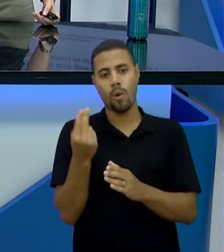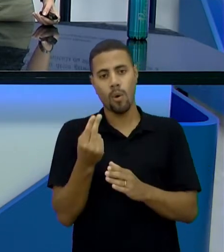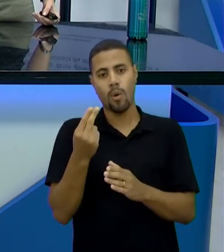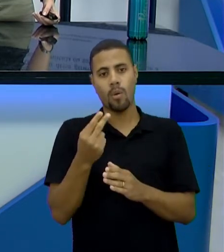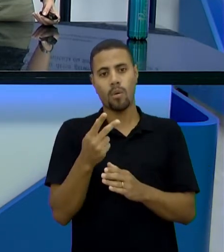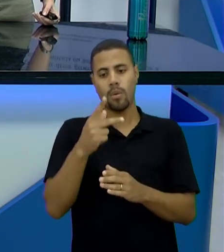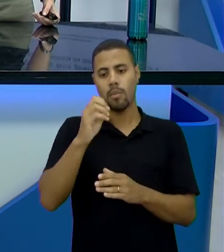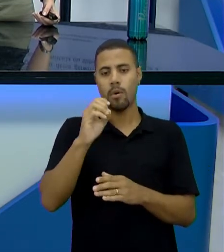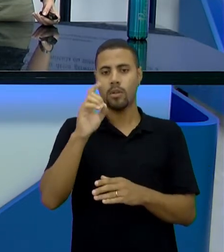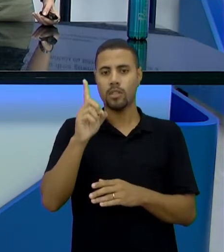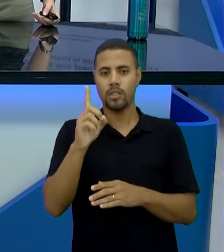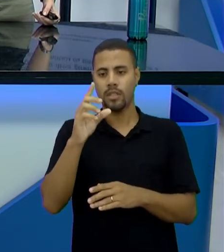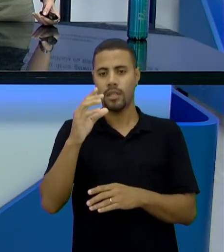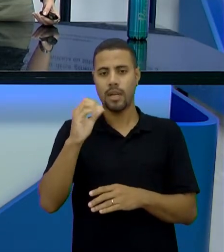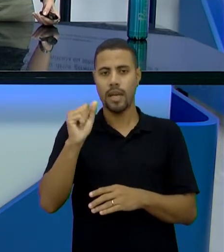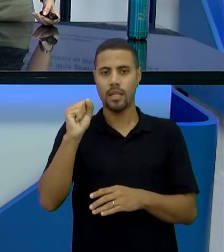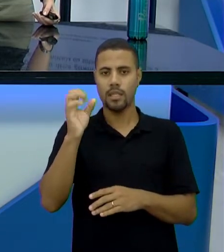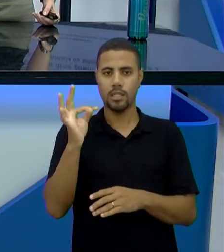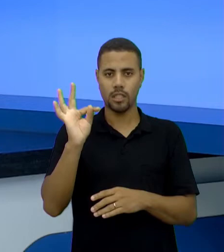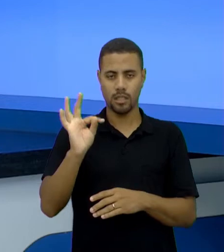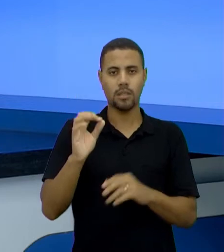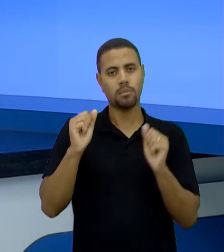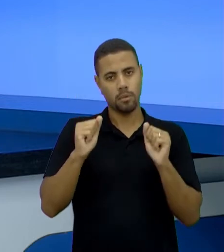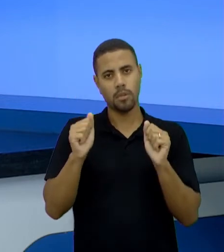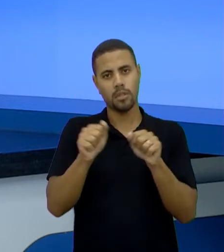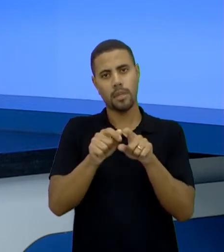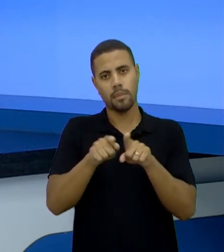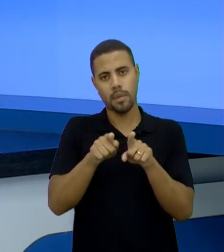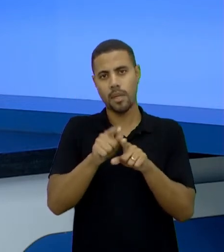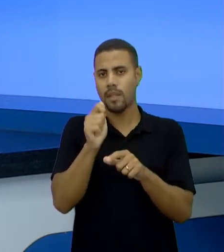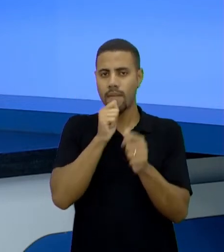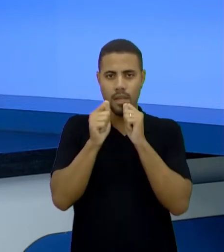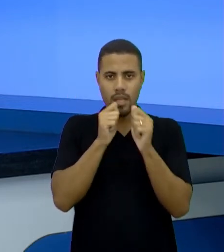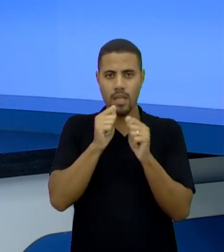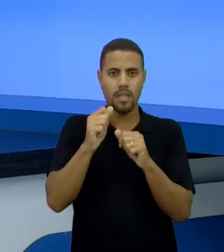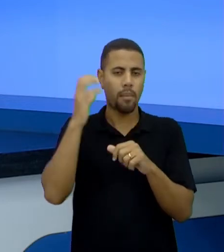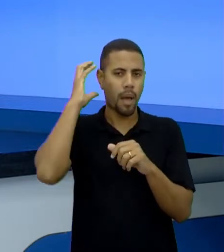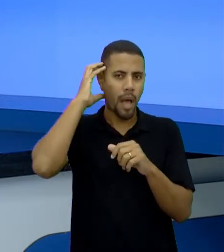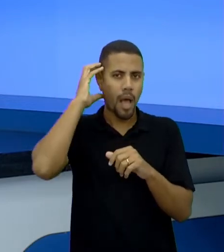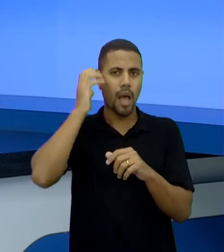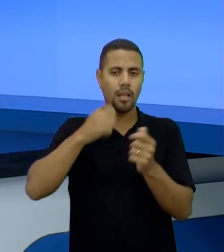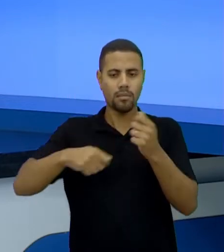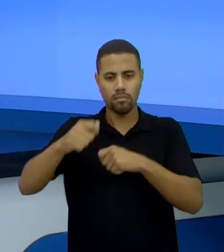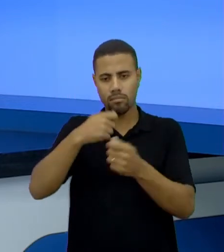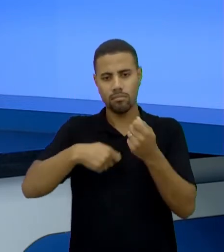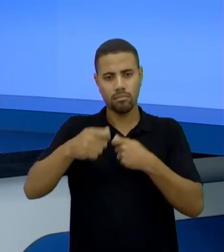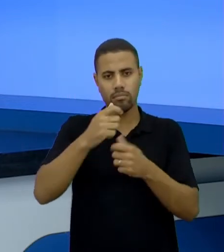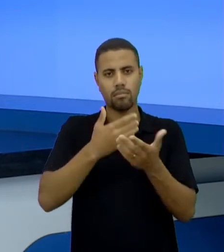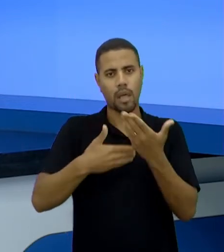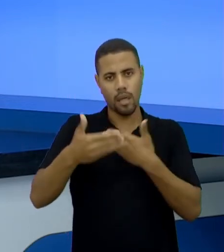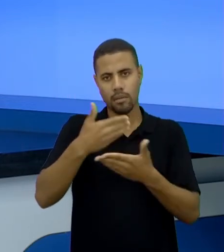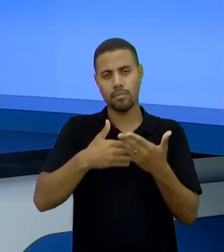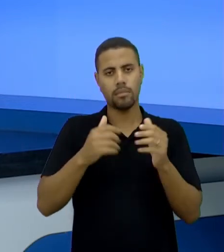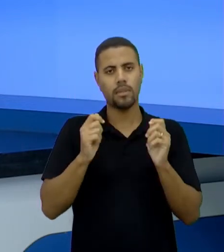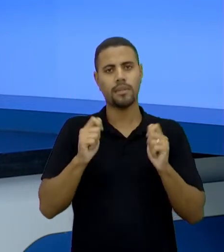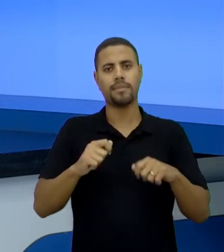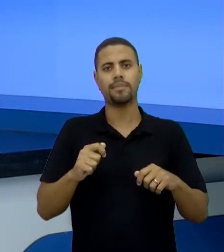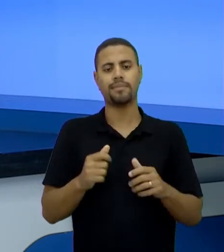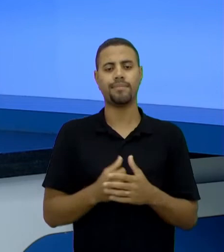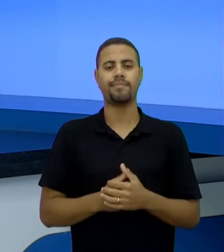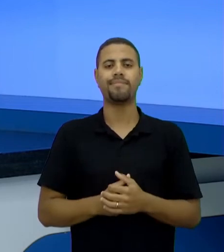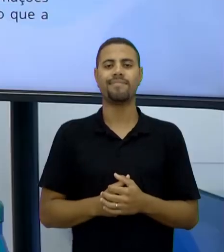podcast, mas comecem a prestar atenção como os entrevistadores fazem esse caminho, né? Sim, sim. Acho